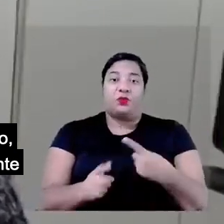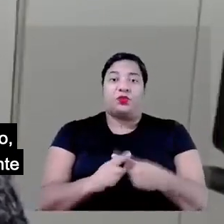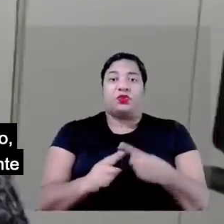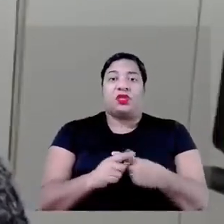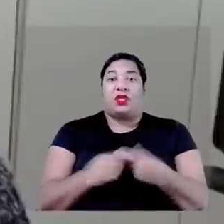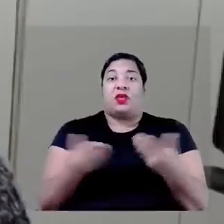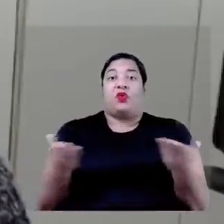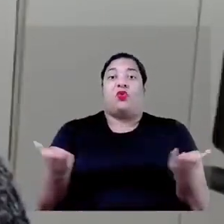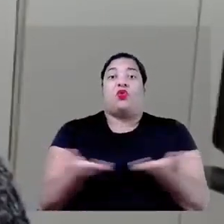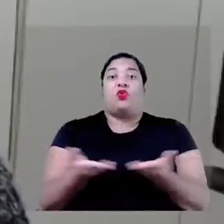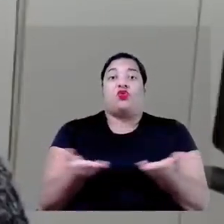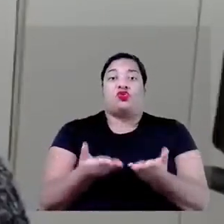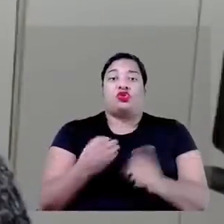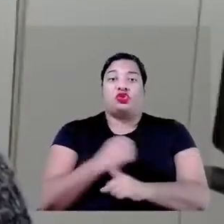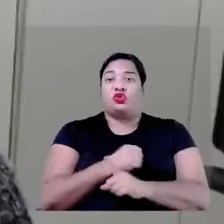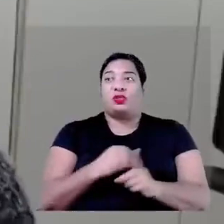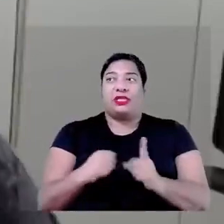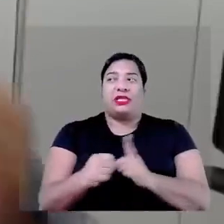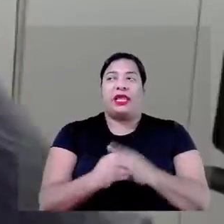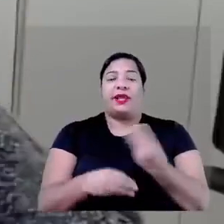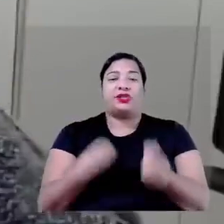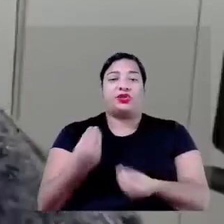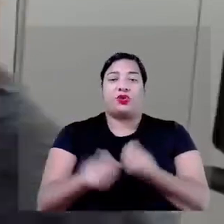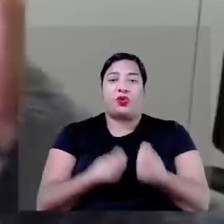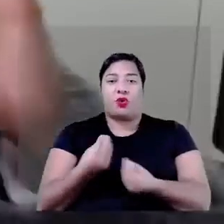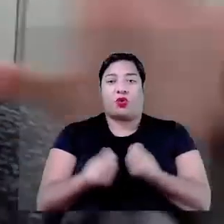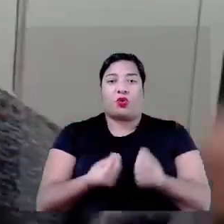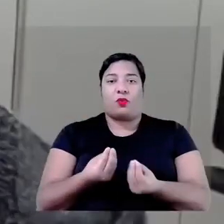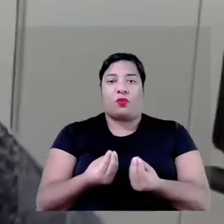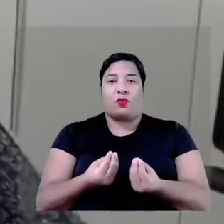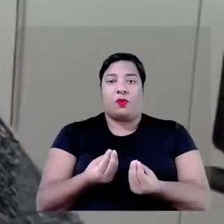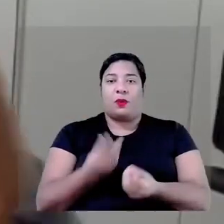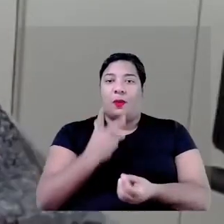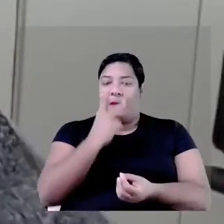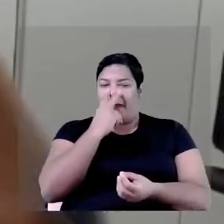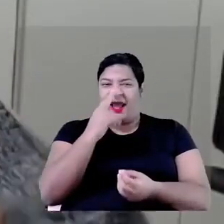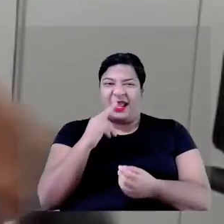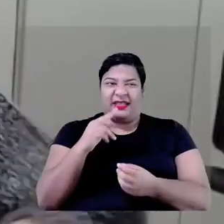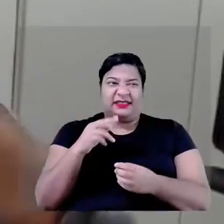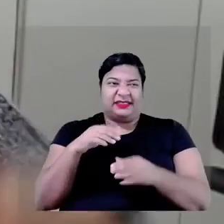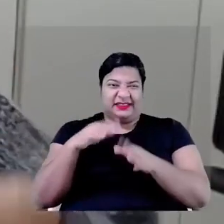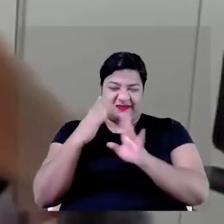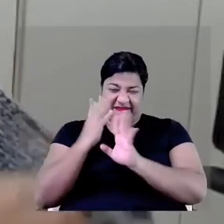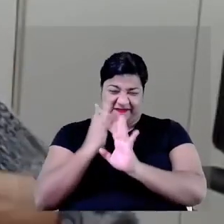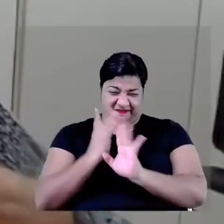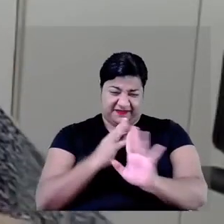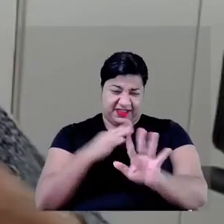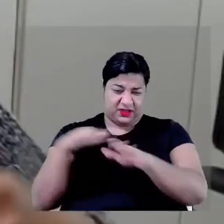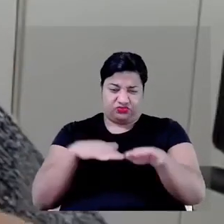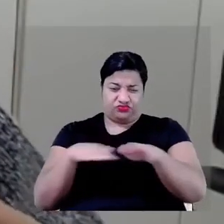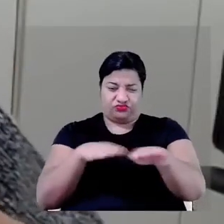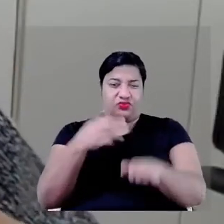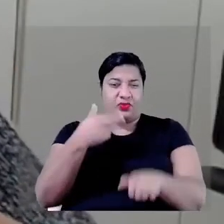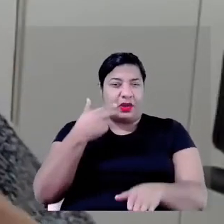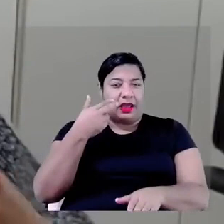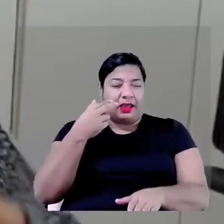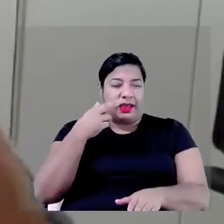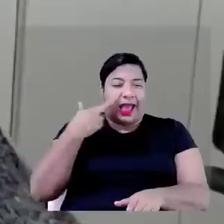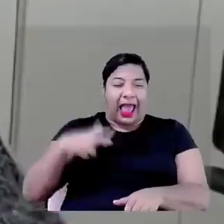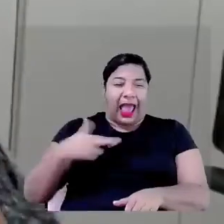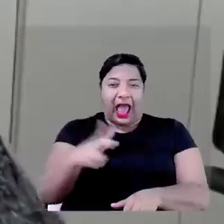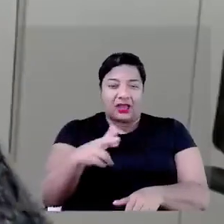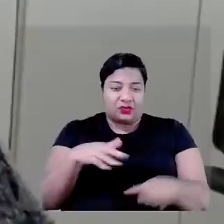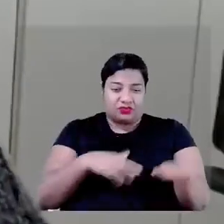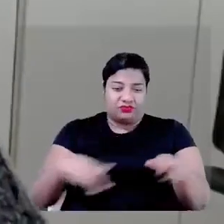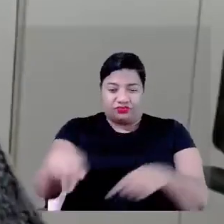que tem horas que a gente parece um monte de ratos correndo naqueles carrinhos, aqueles